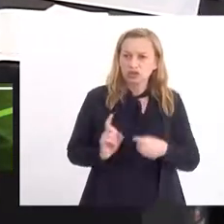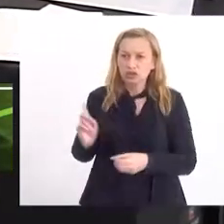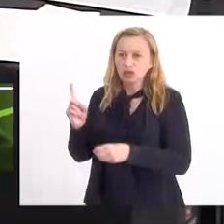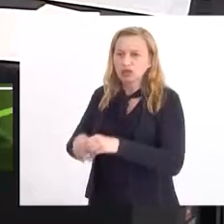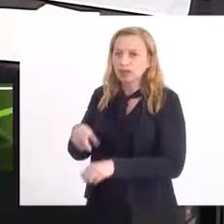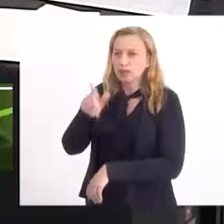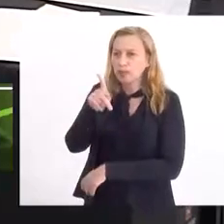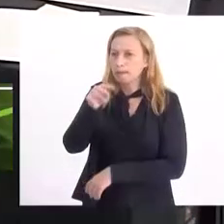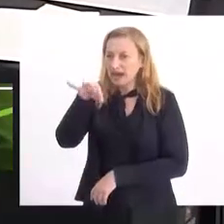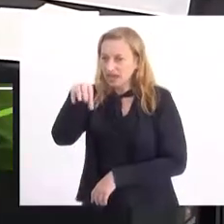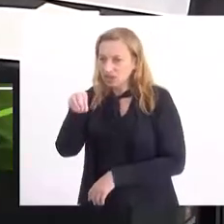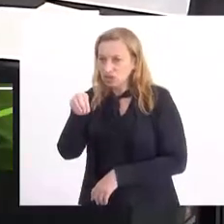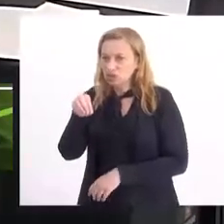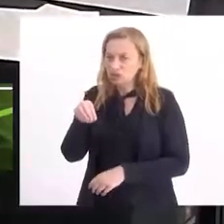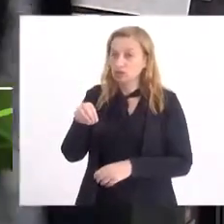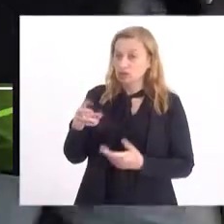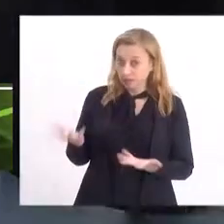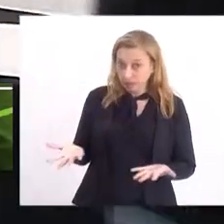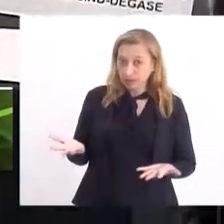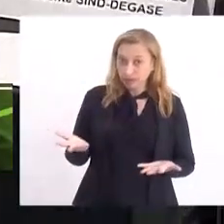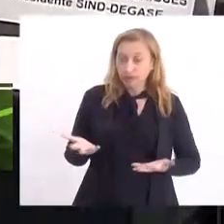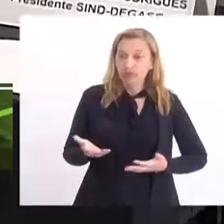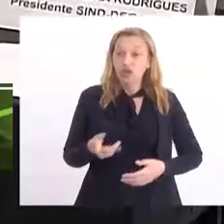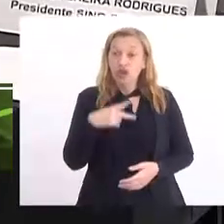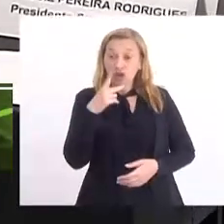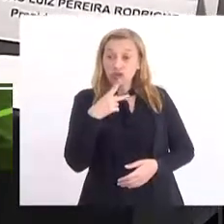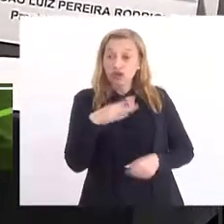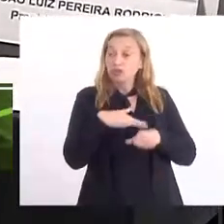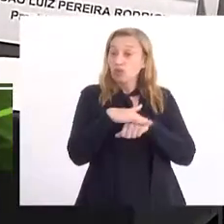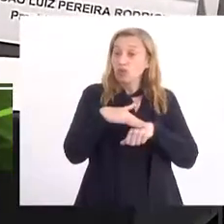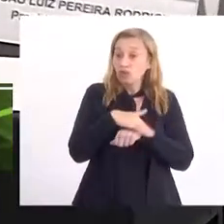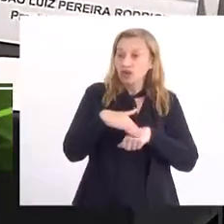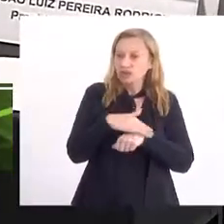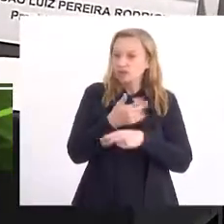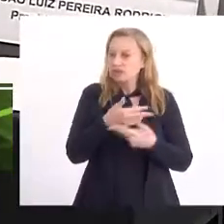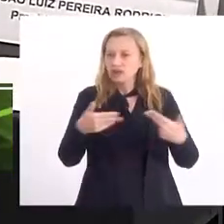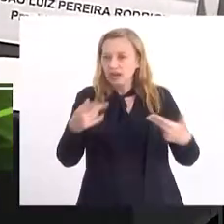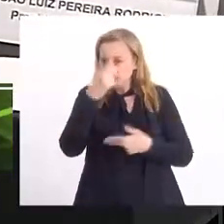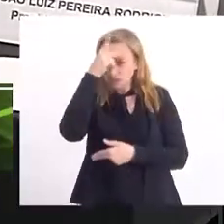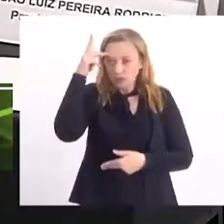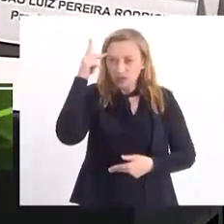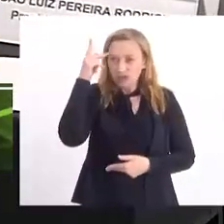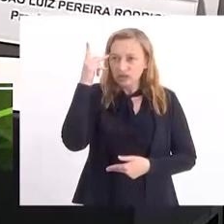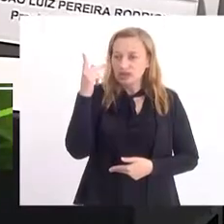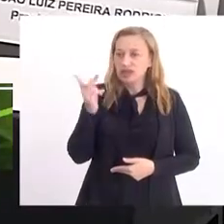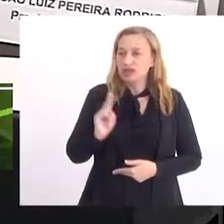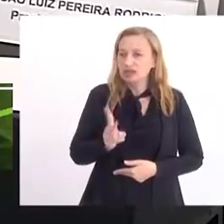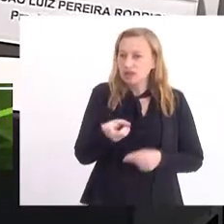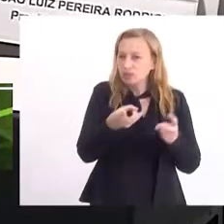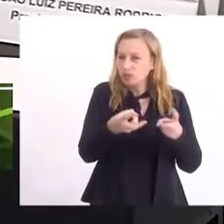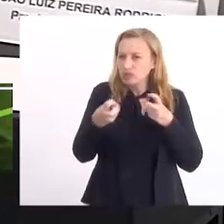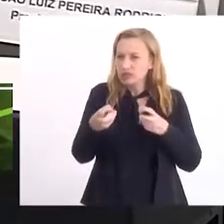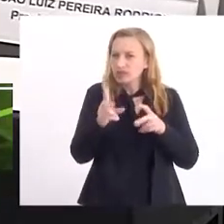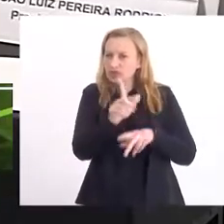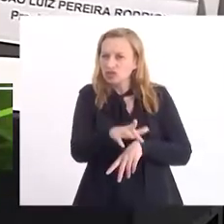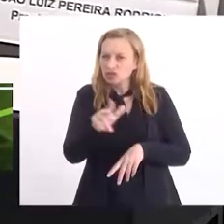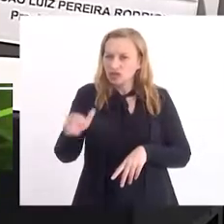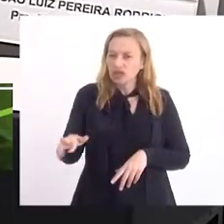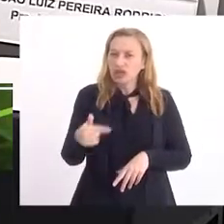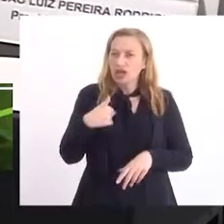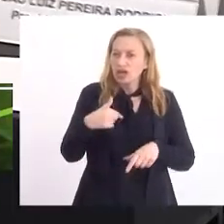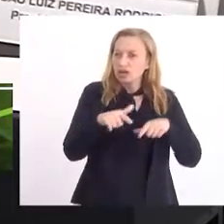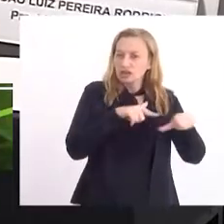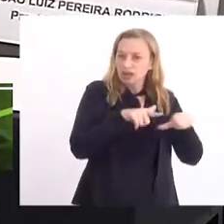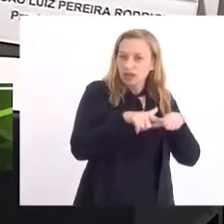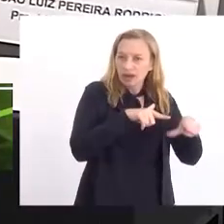pátio. Já estavam há muito tempo fora. Eu falo porque eu converso com muitas pessoas e sempre observo as diferenças. Sempre que eu trabalhei,